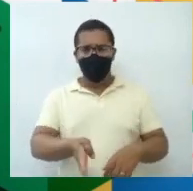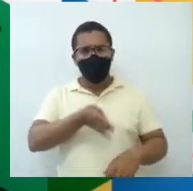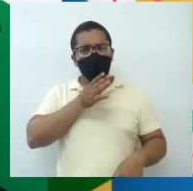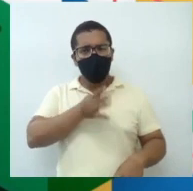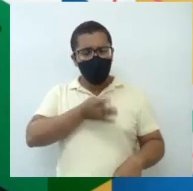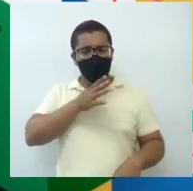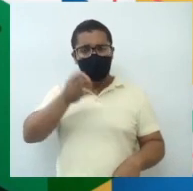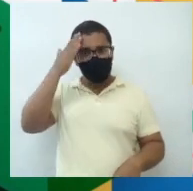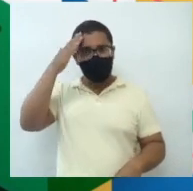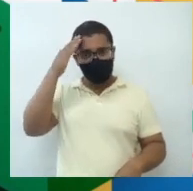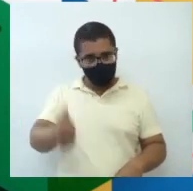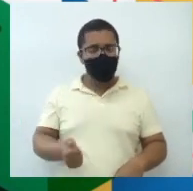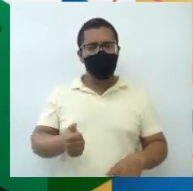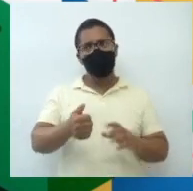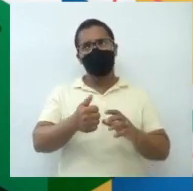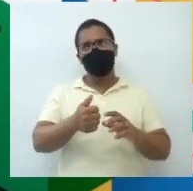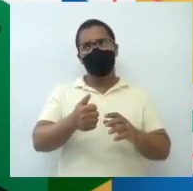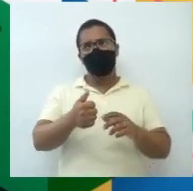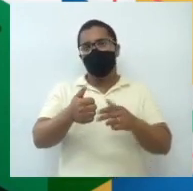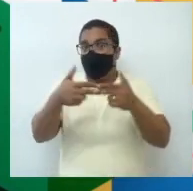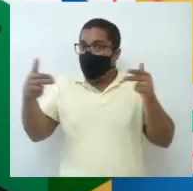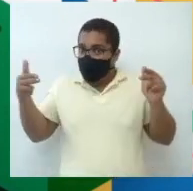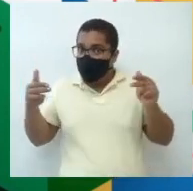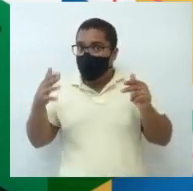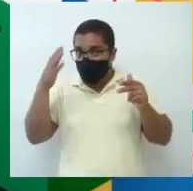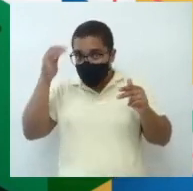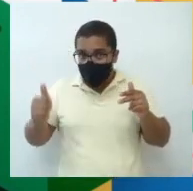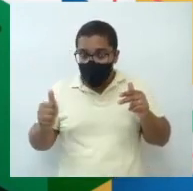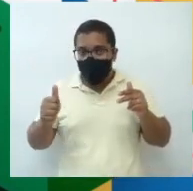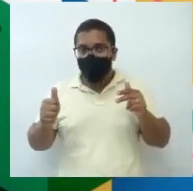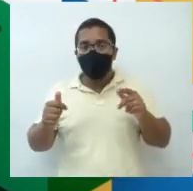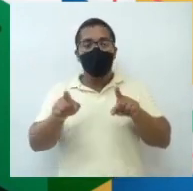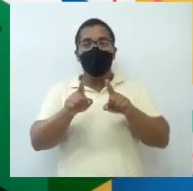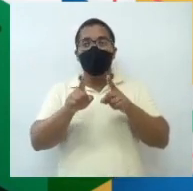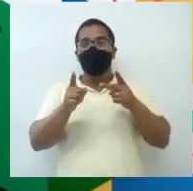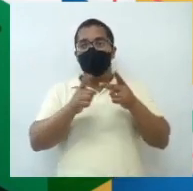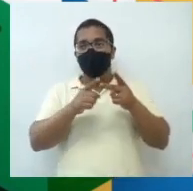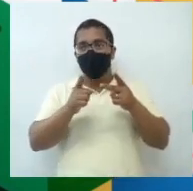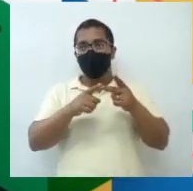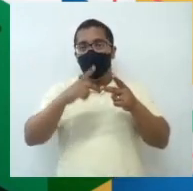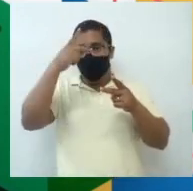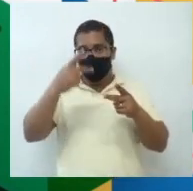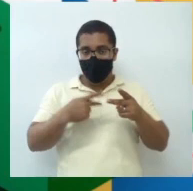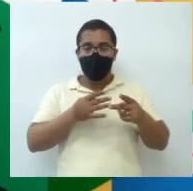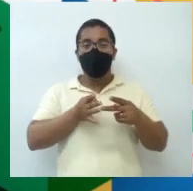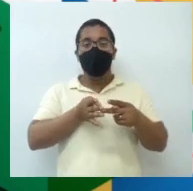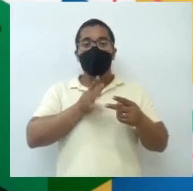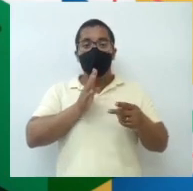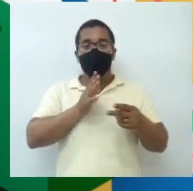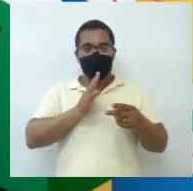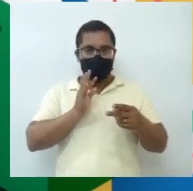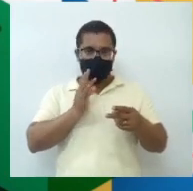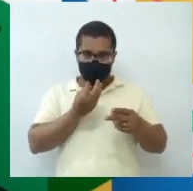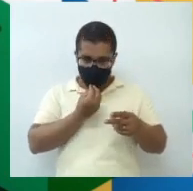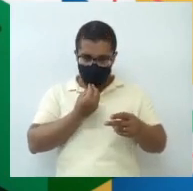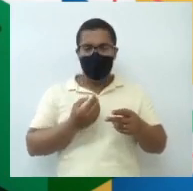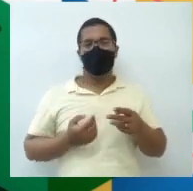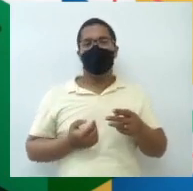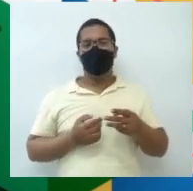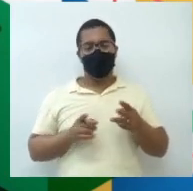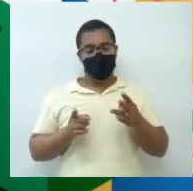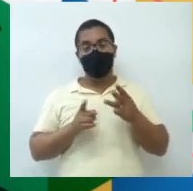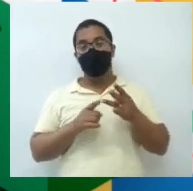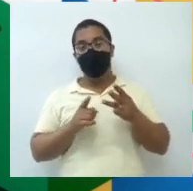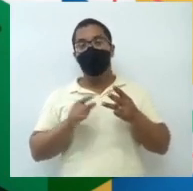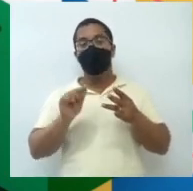a respeito de algo com também tem a ver com o autoconhecimento o poder tem a ver na visão